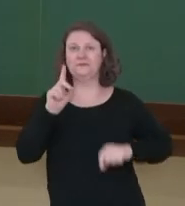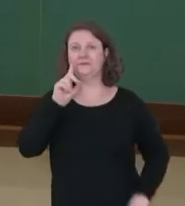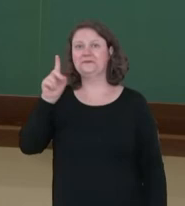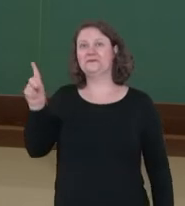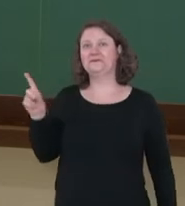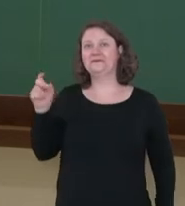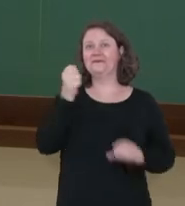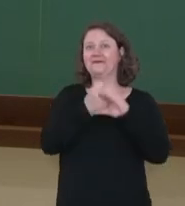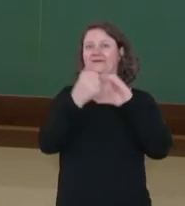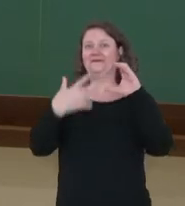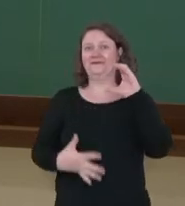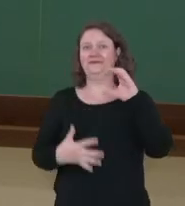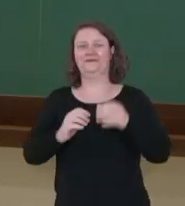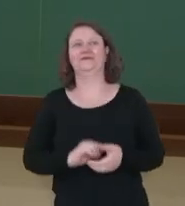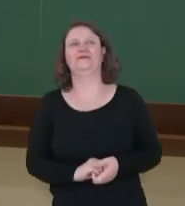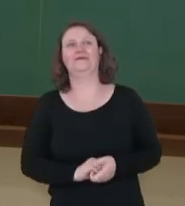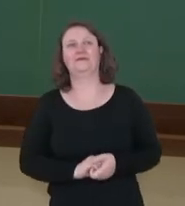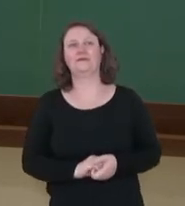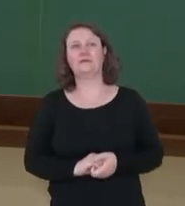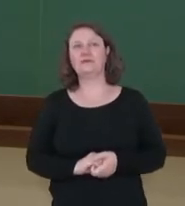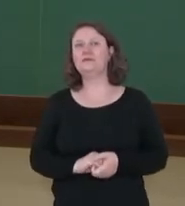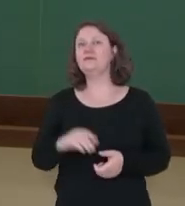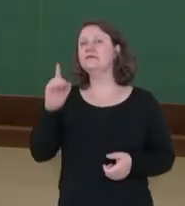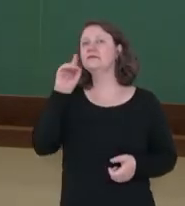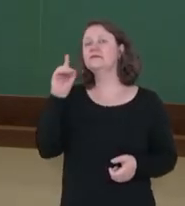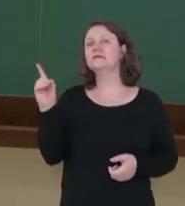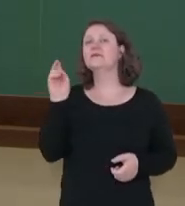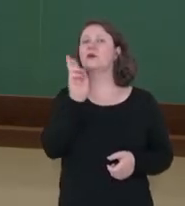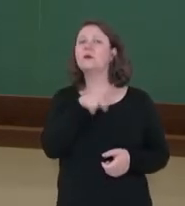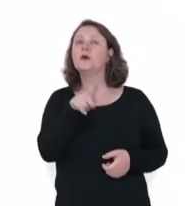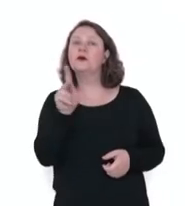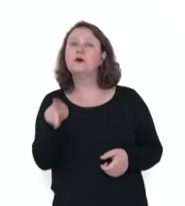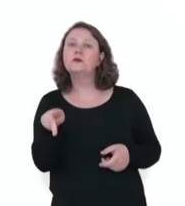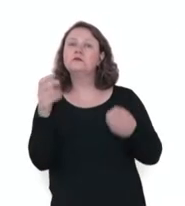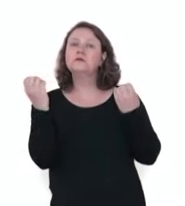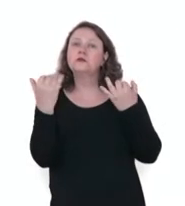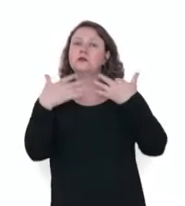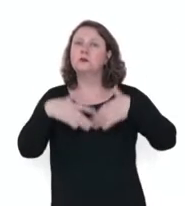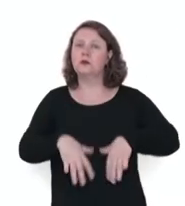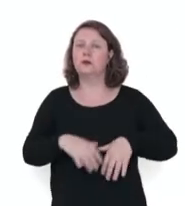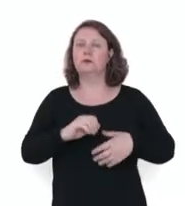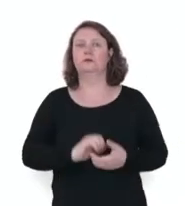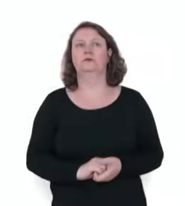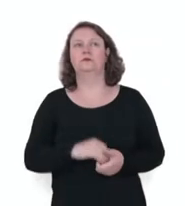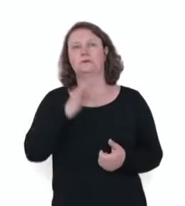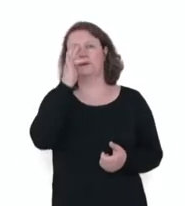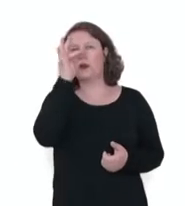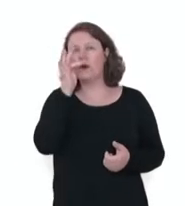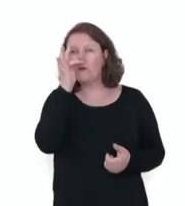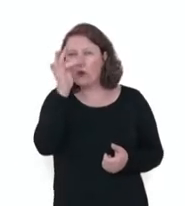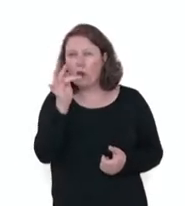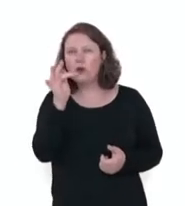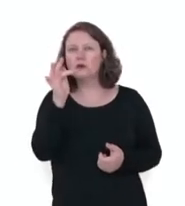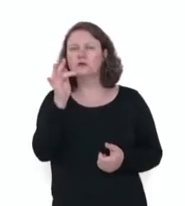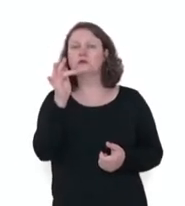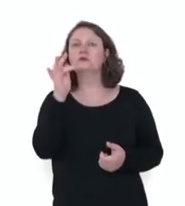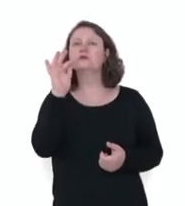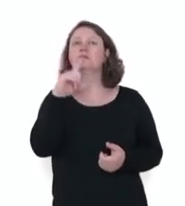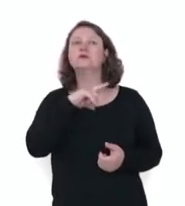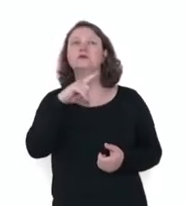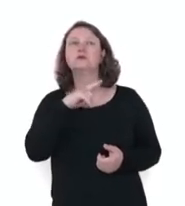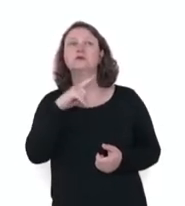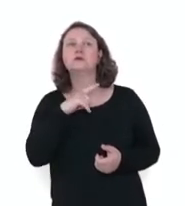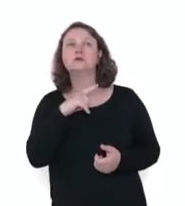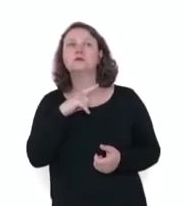essas características. Então, aqui, como a professora falou para vocês, a flor da ervilha, ela possui